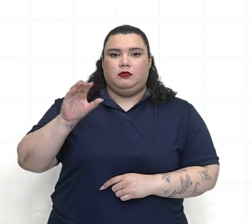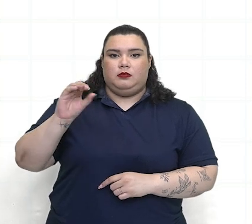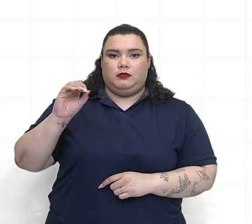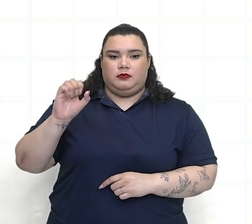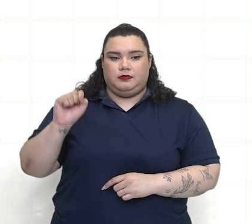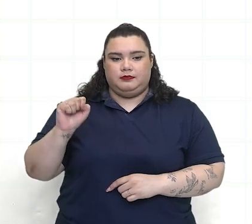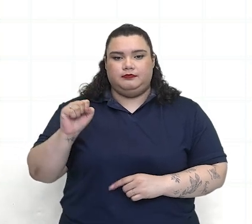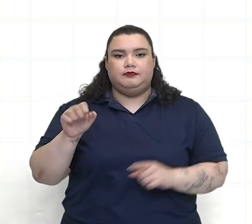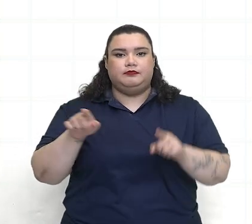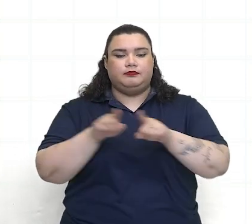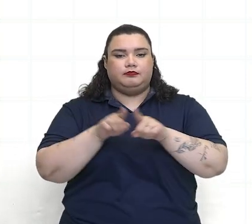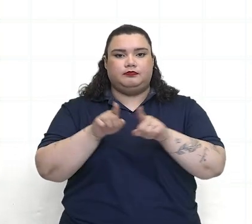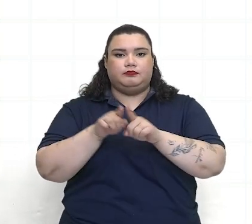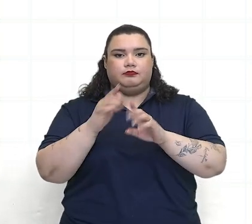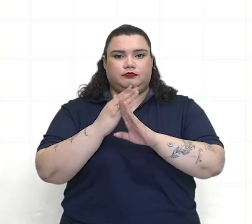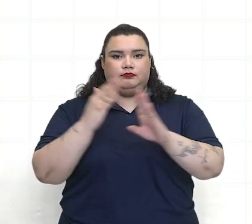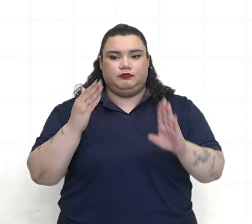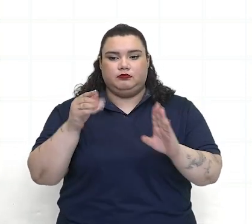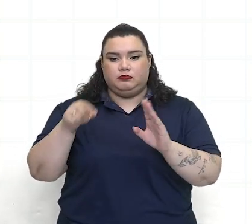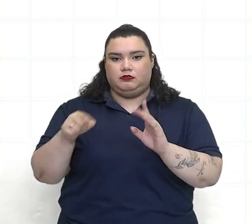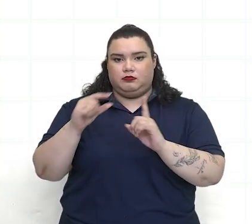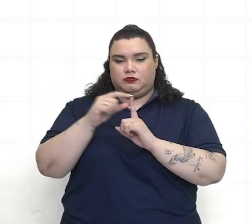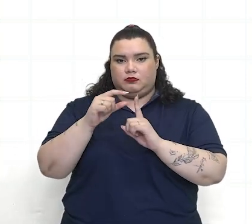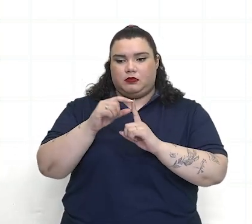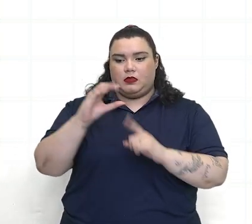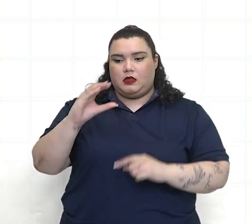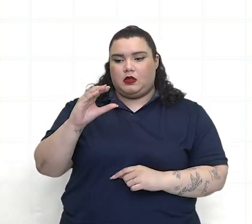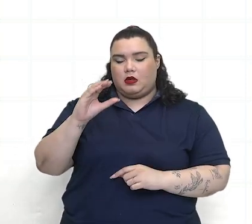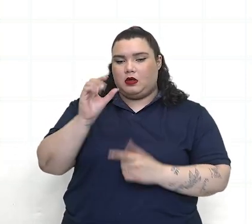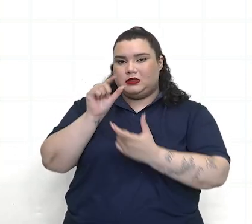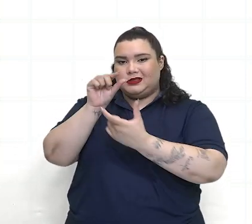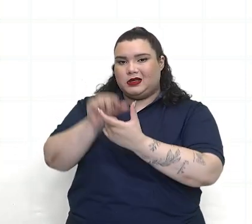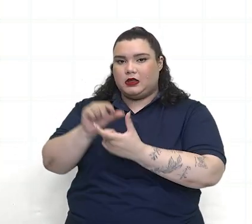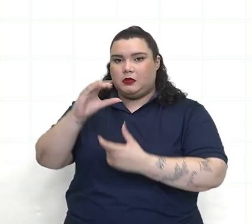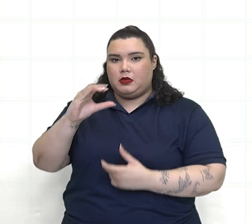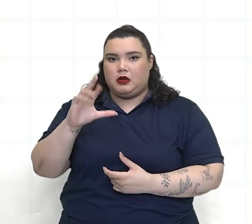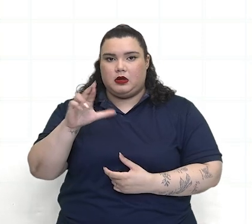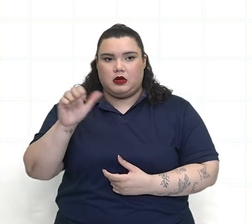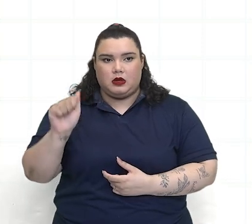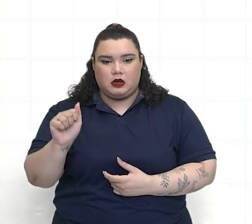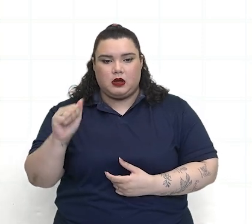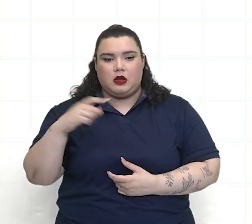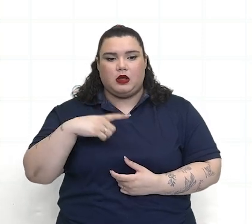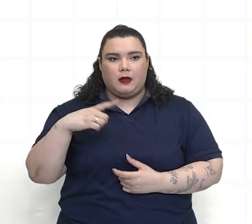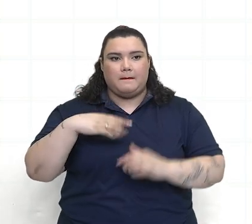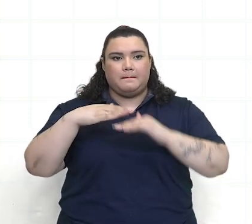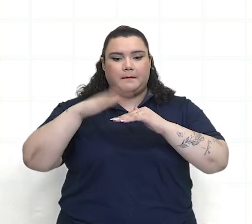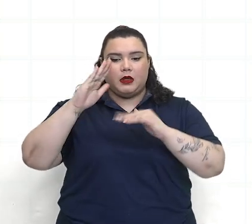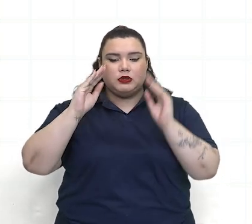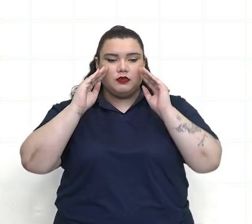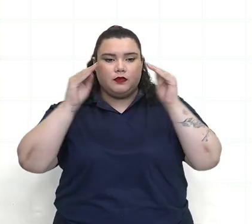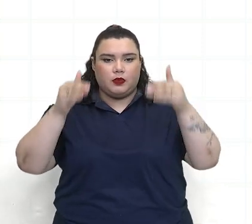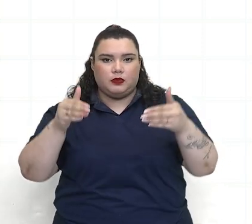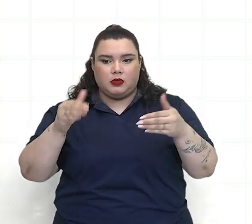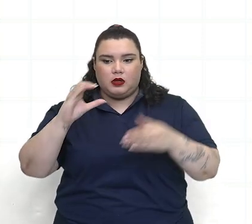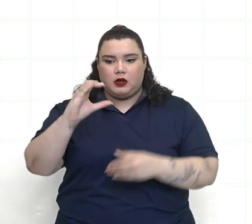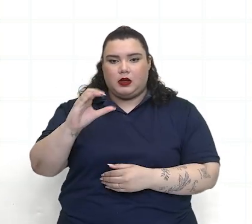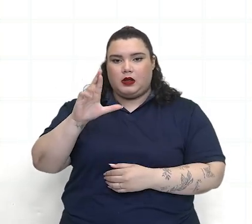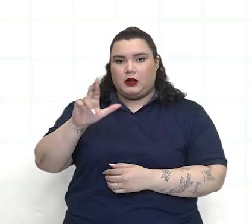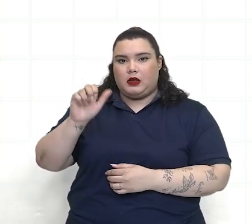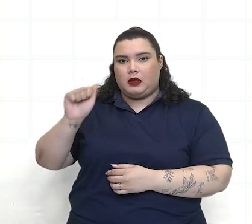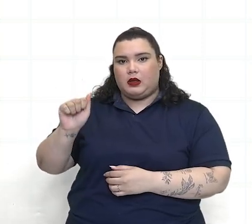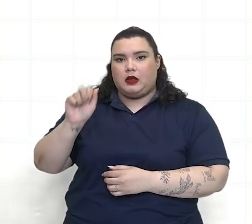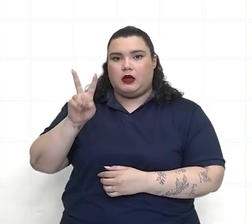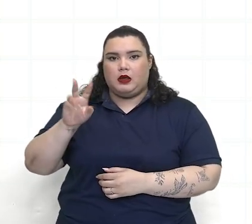que esta sílaba aqui, cra, é a sílaba tônica, porque você imprime maior ênfase.